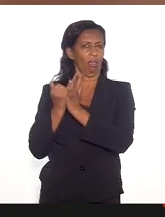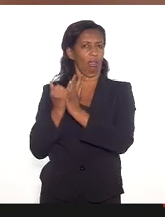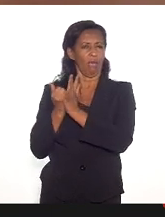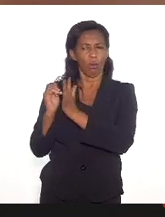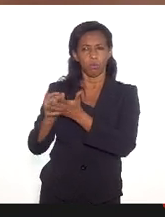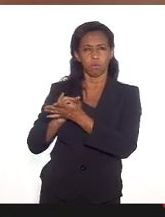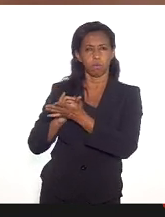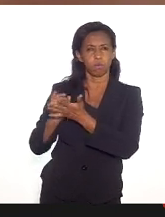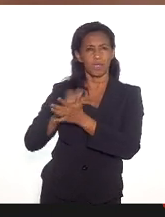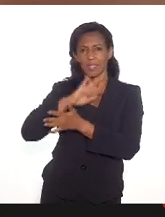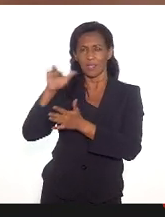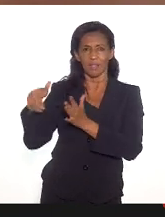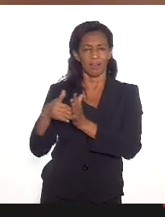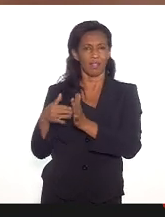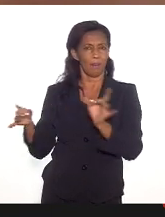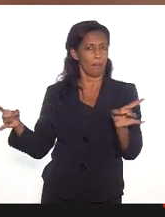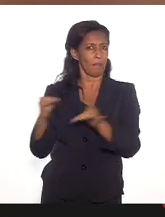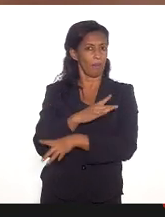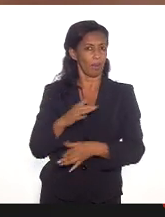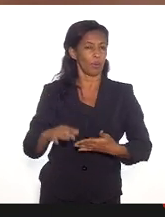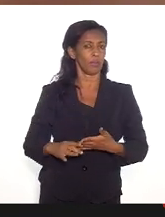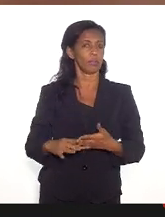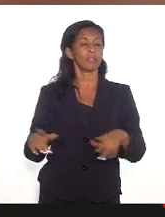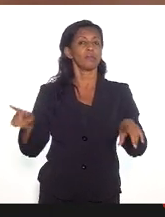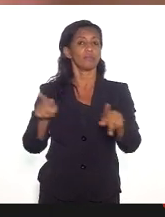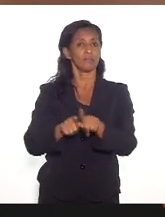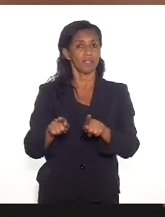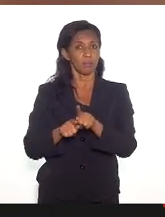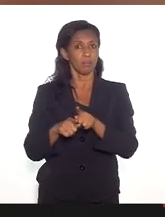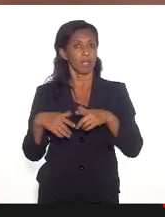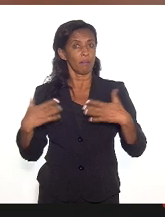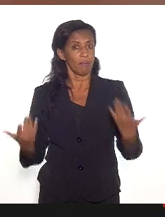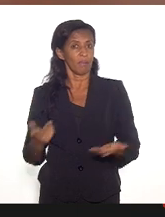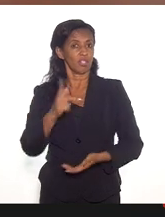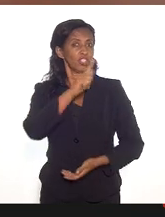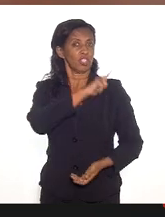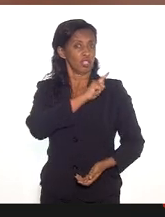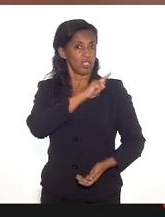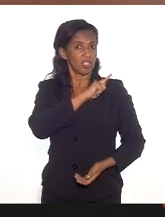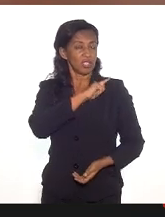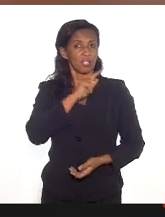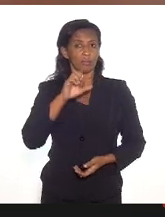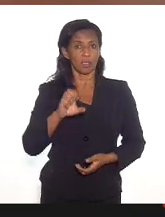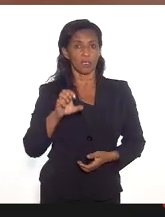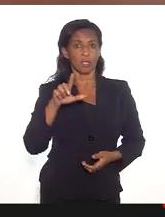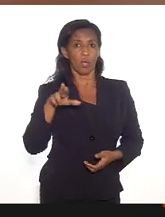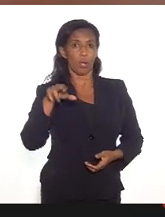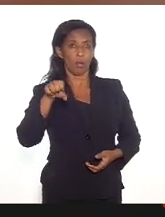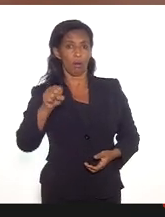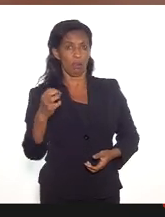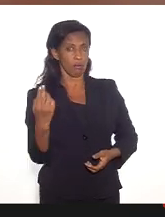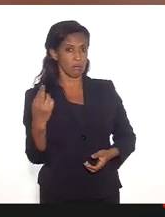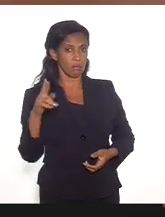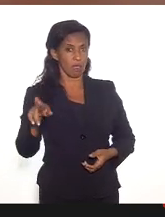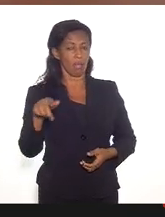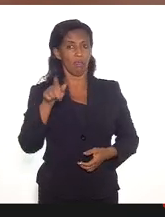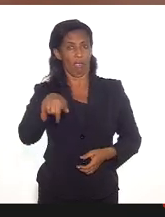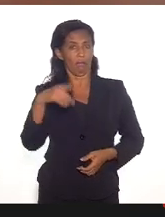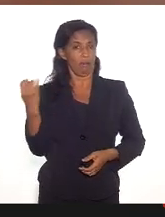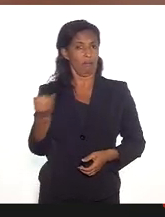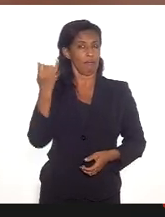nossa disposição, inclusive para a gestão desse cluster, eu acredito que isso será muito